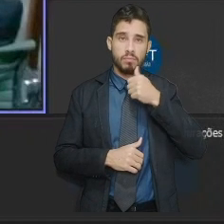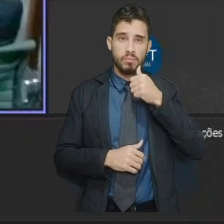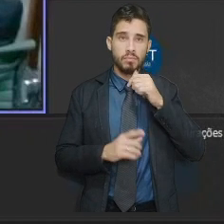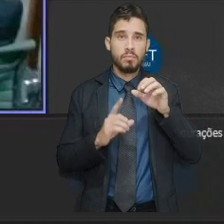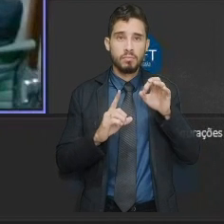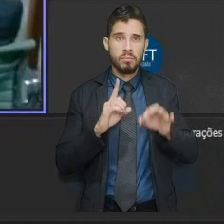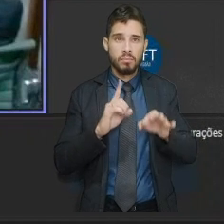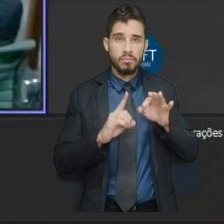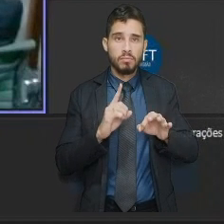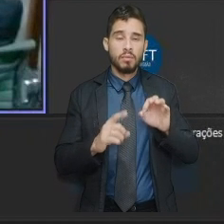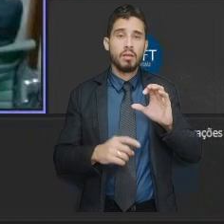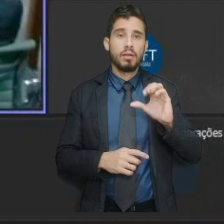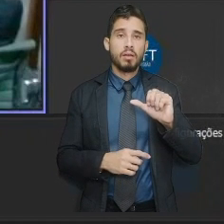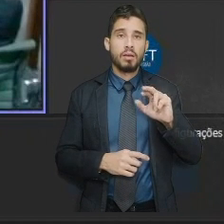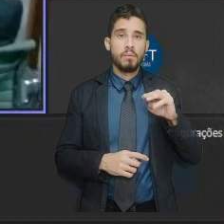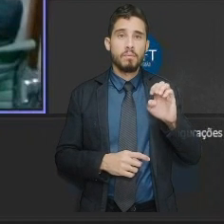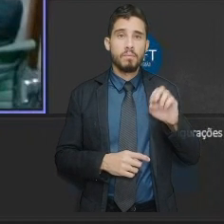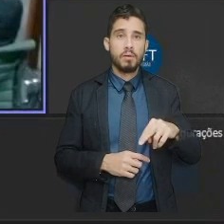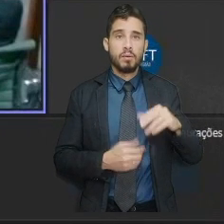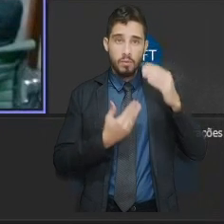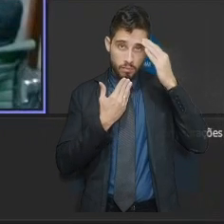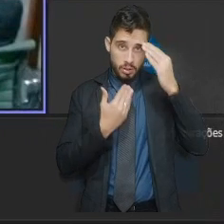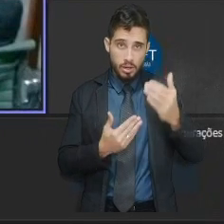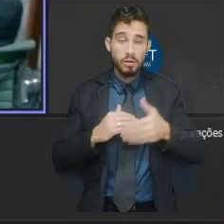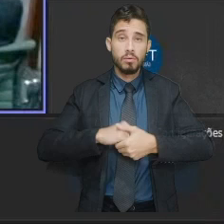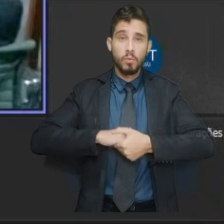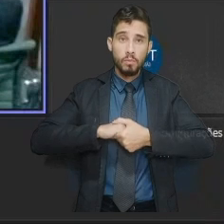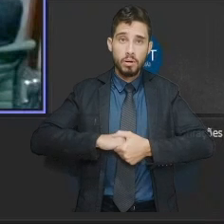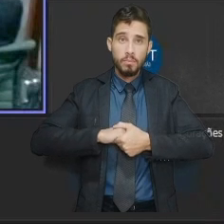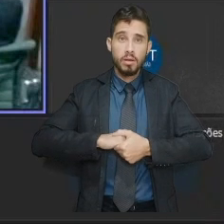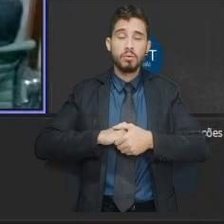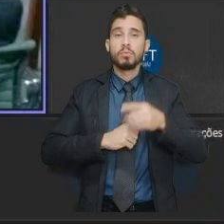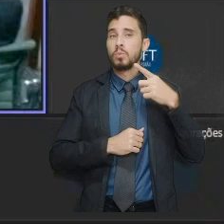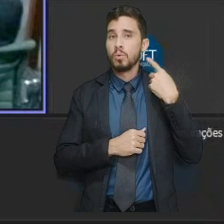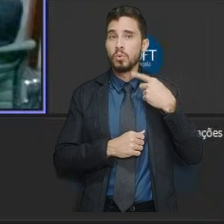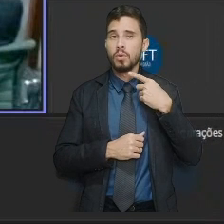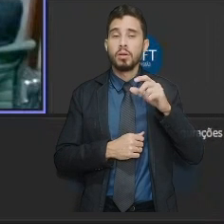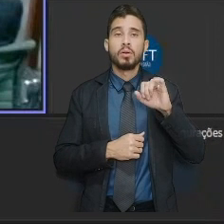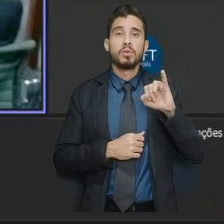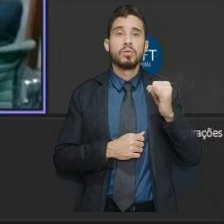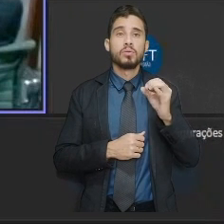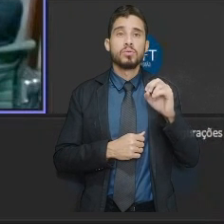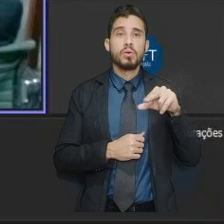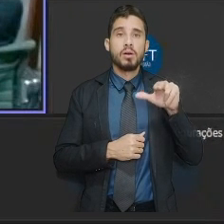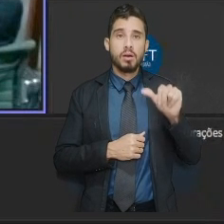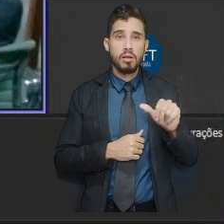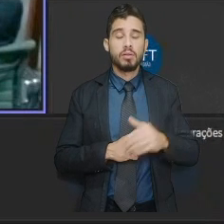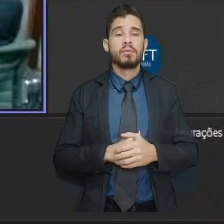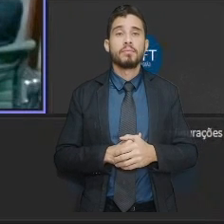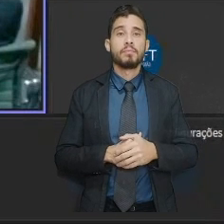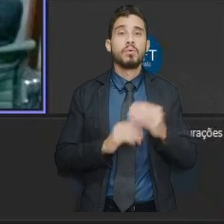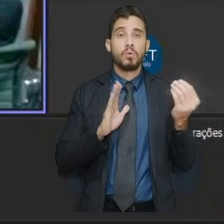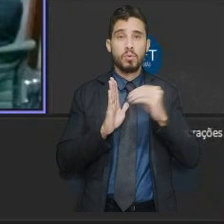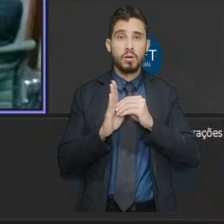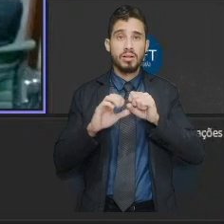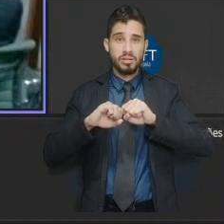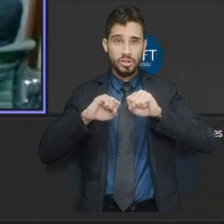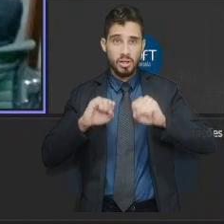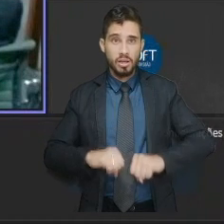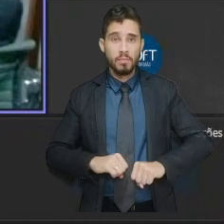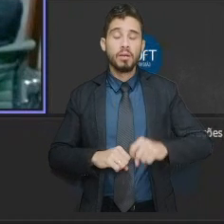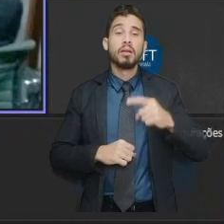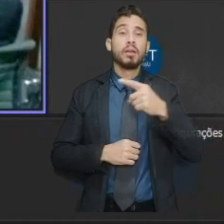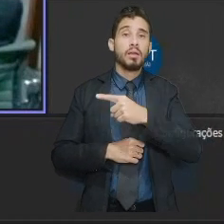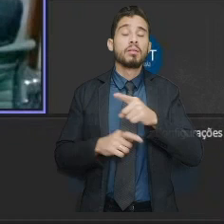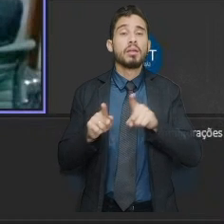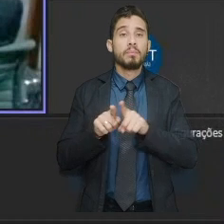Joana. Desembargadora Carmen, por gentileza. Obrigado, senhor presidente. Inicialmente, eu cumprimento a doutora Joana e digo, o voto está lançado no